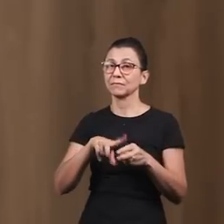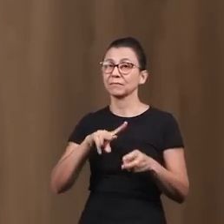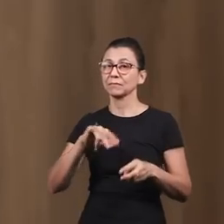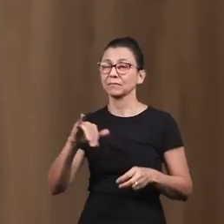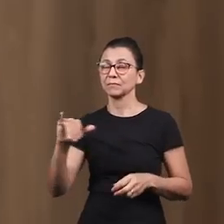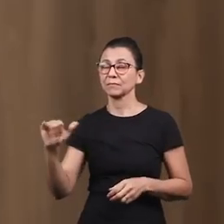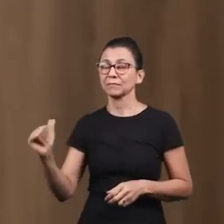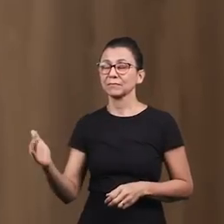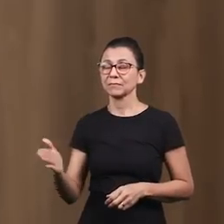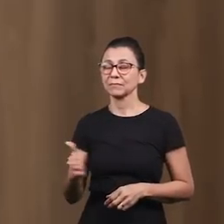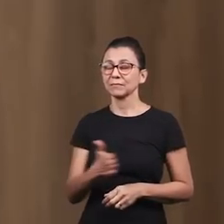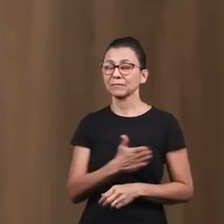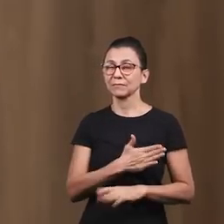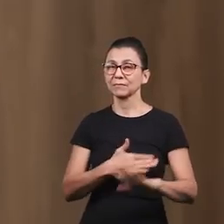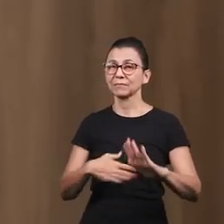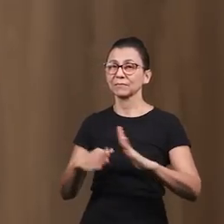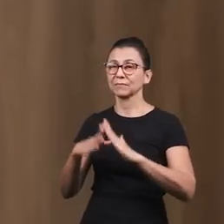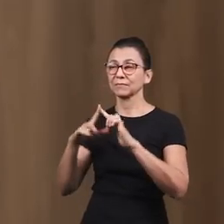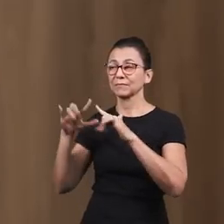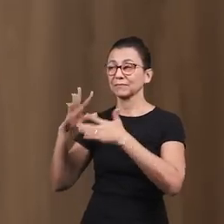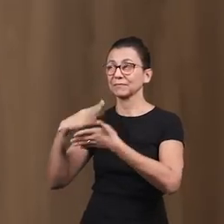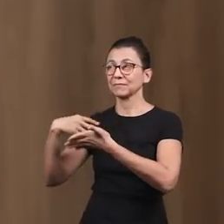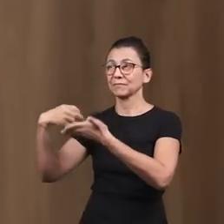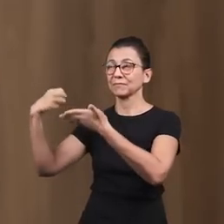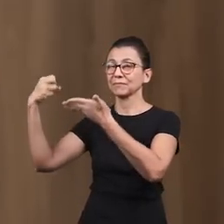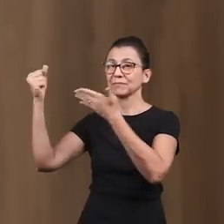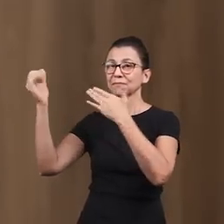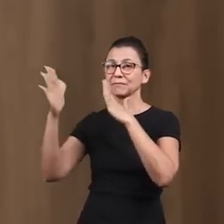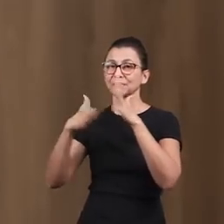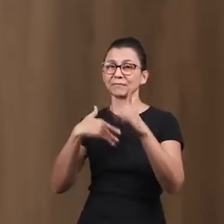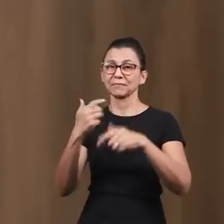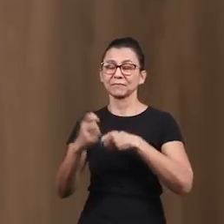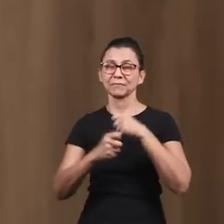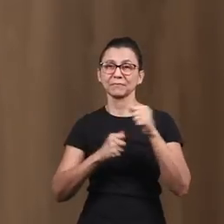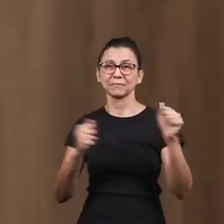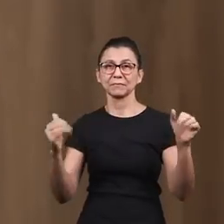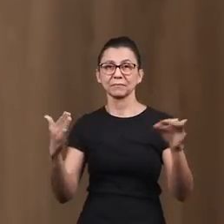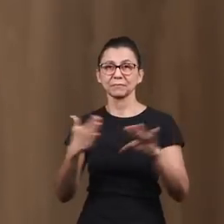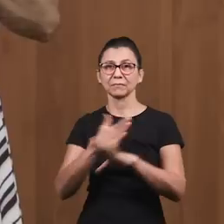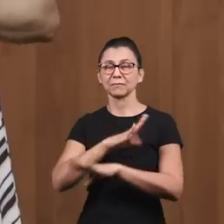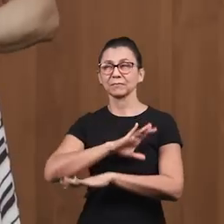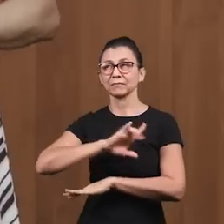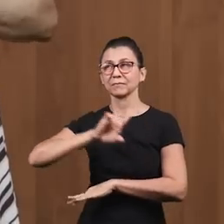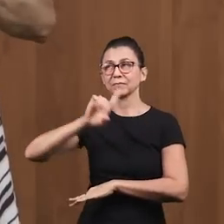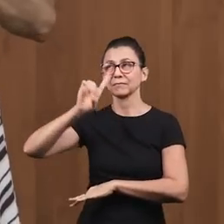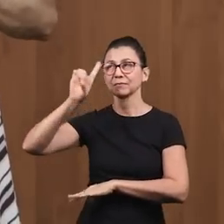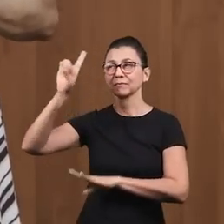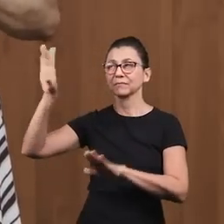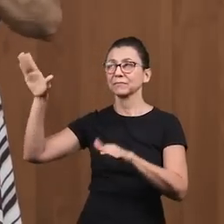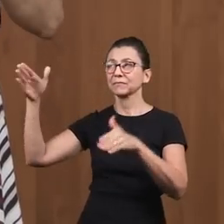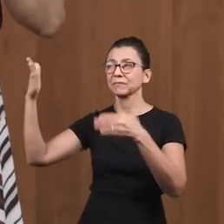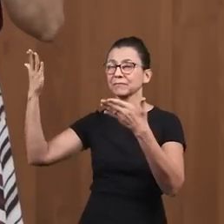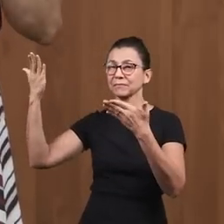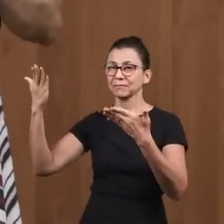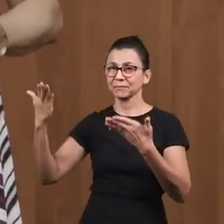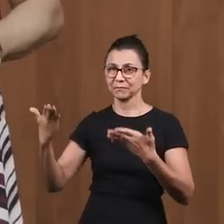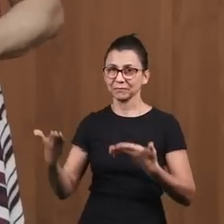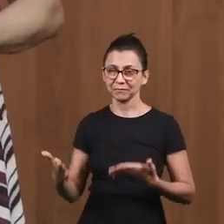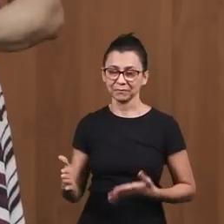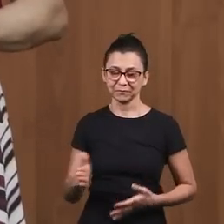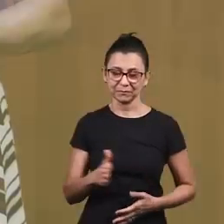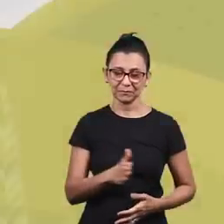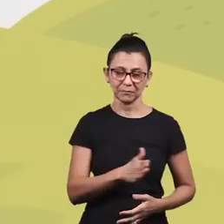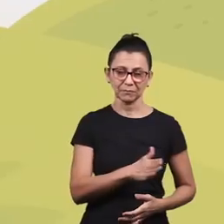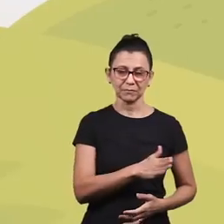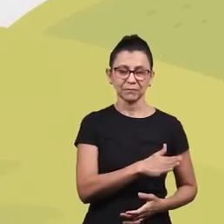vai voltar para buscar a sua igreja. Aleluia! Glória seja dada ao nome